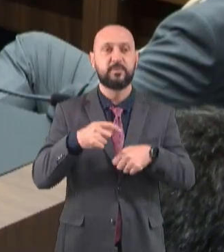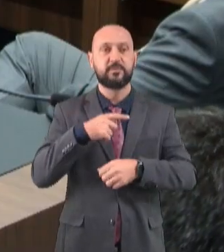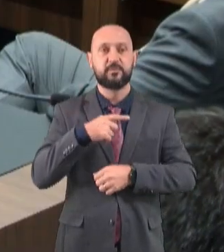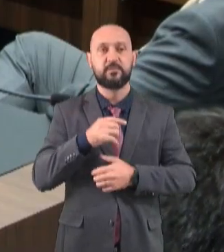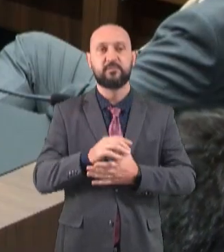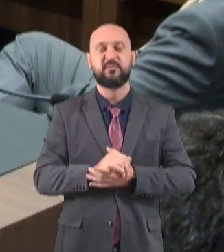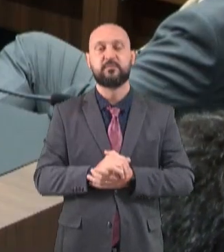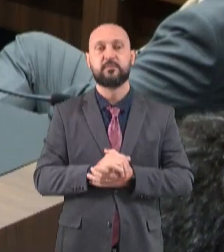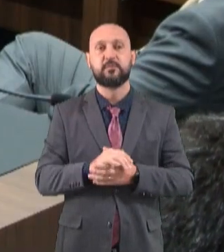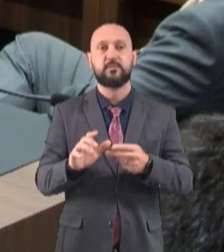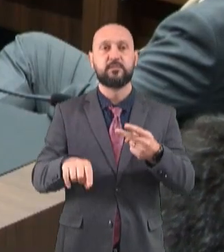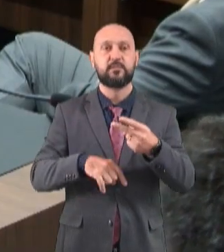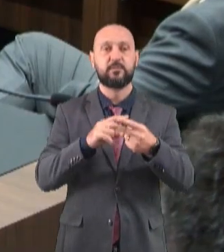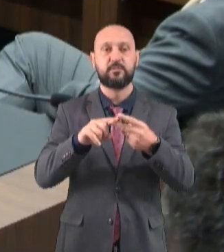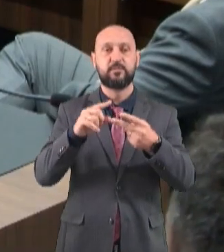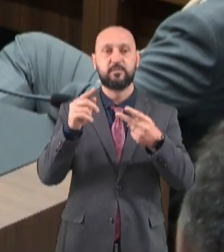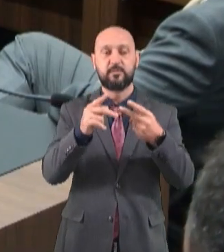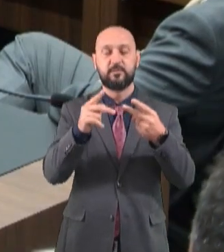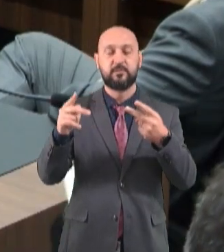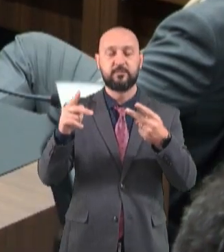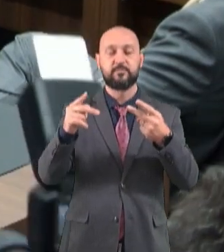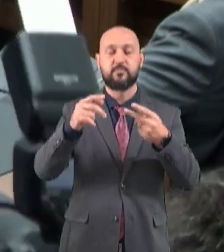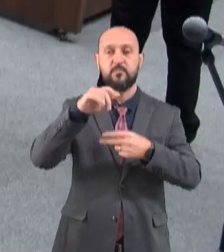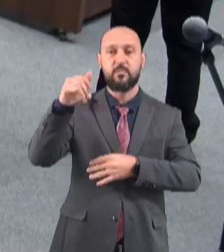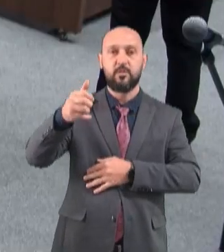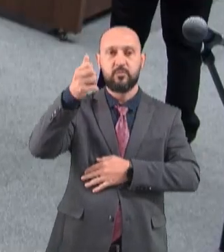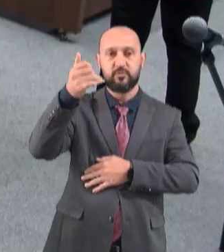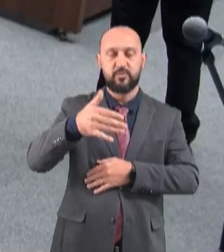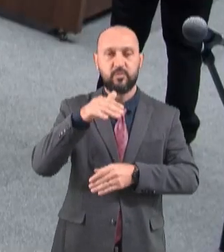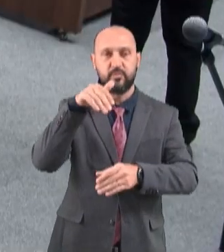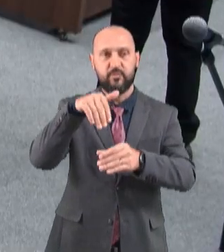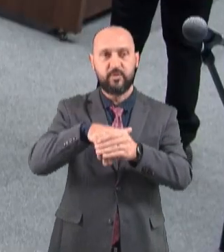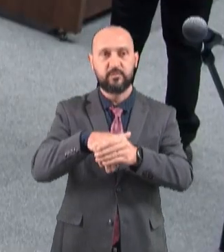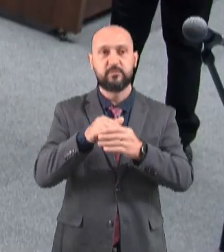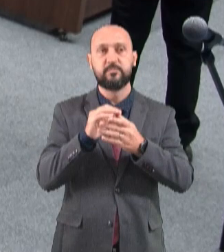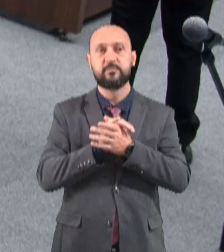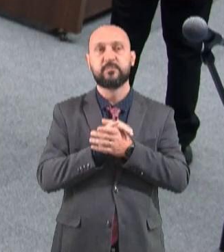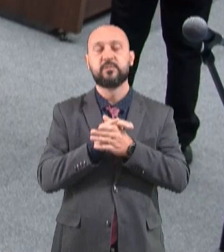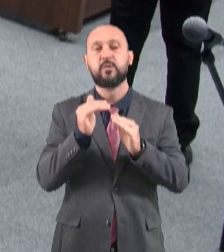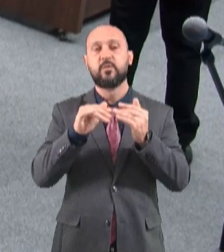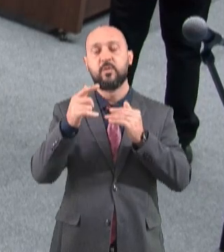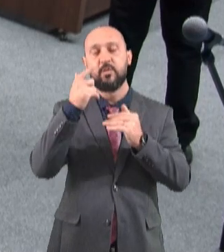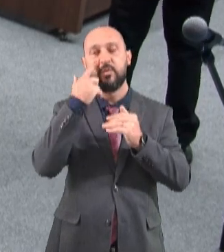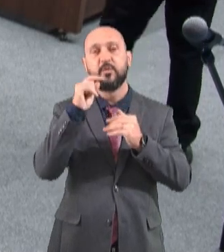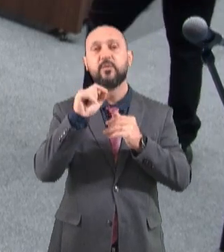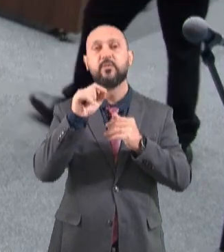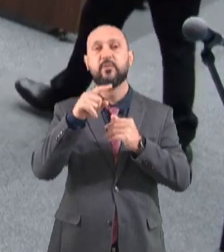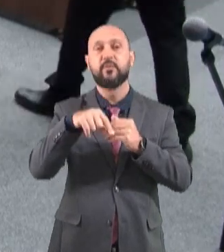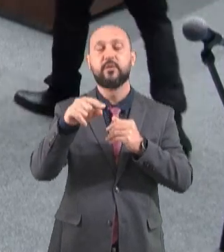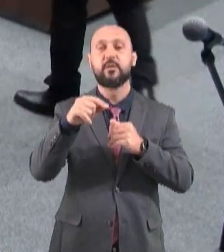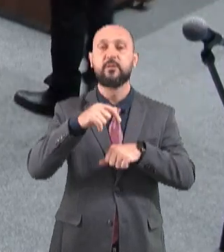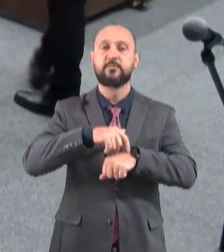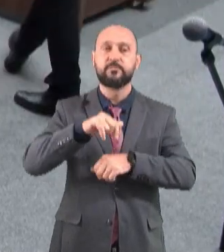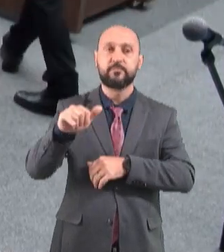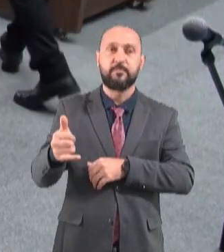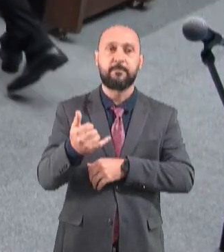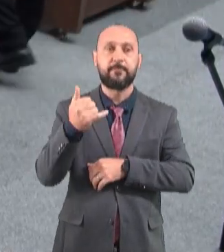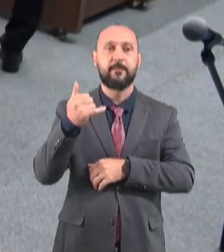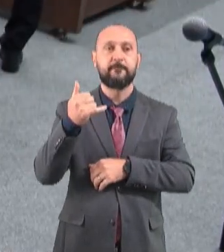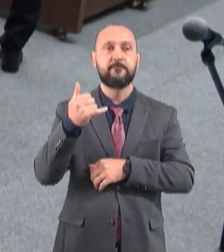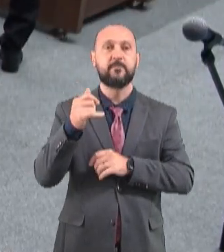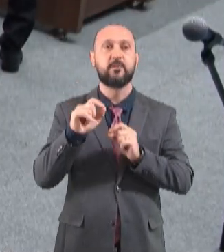ter. Segundo lugar, senhor presidente, aí justificando o nosso voto, enquanto ouvia a intervenção oportuna,